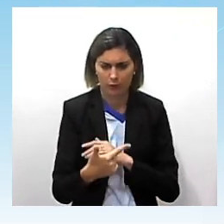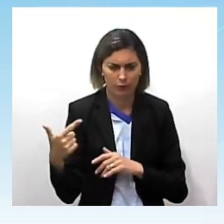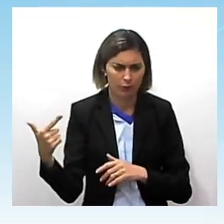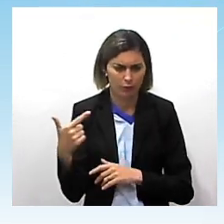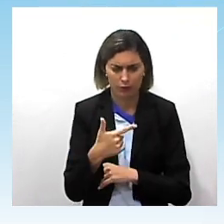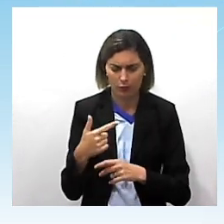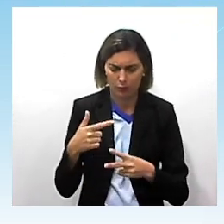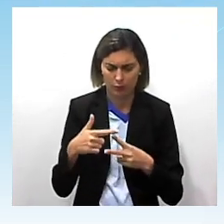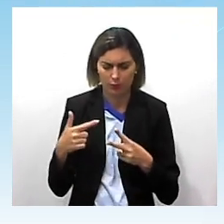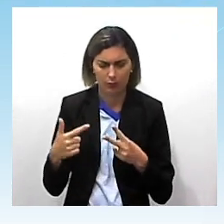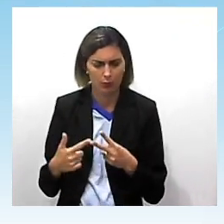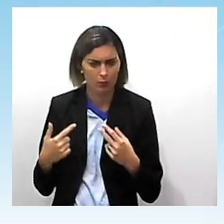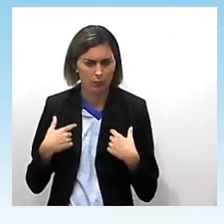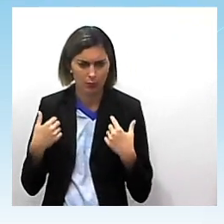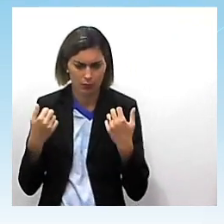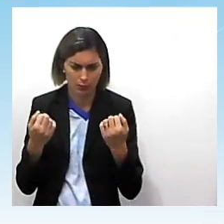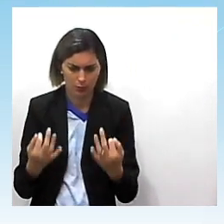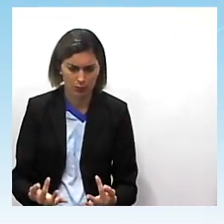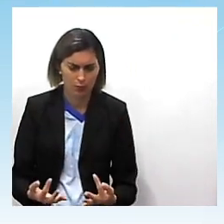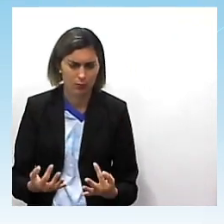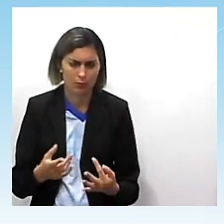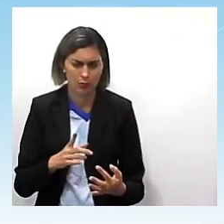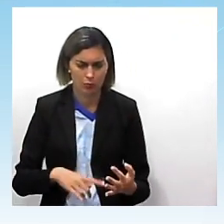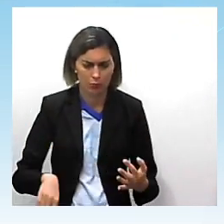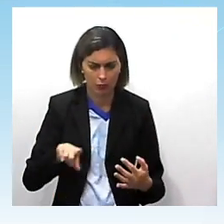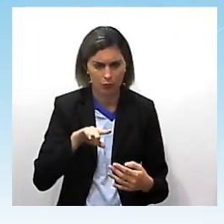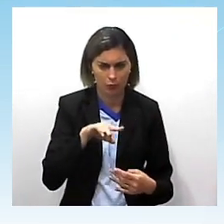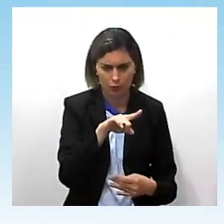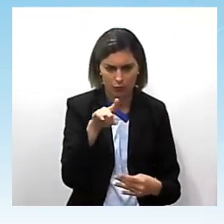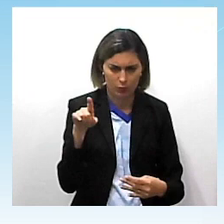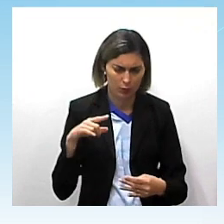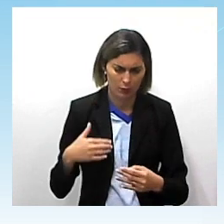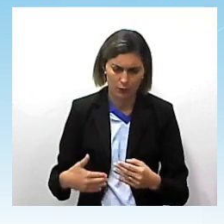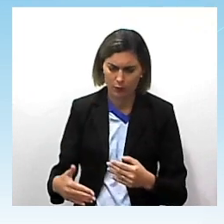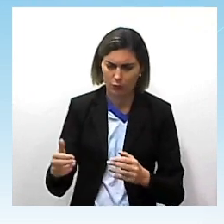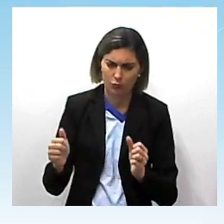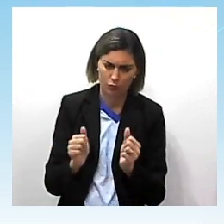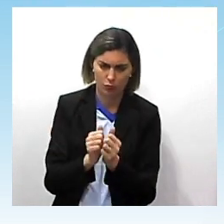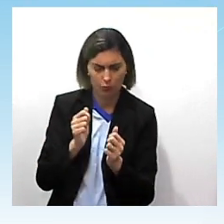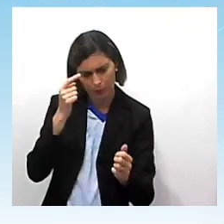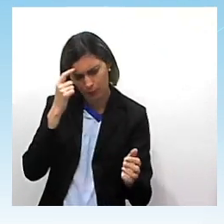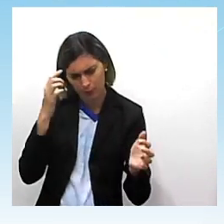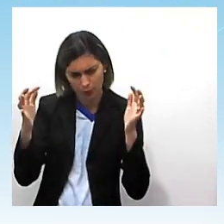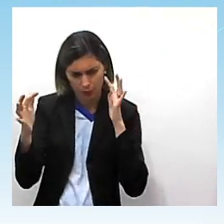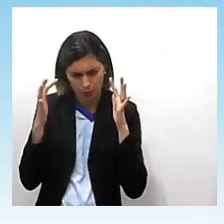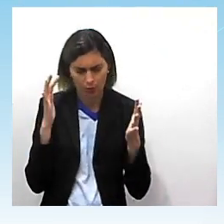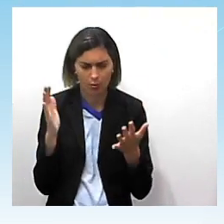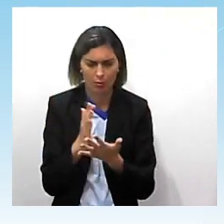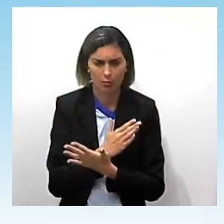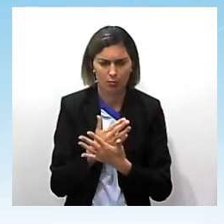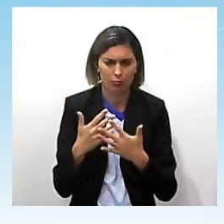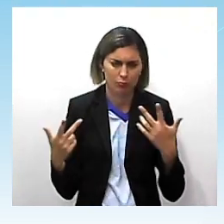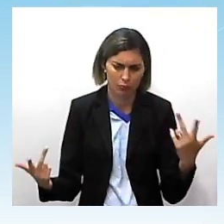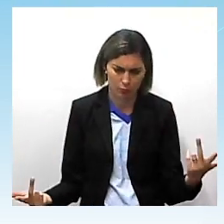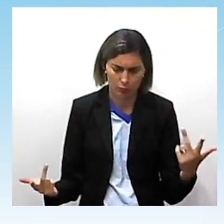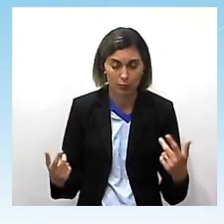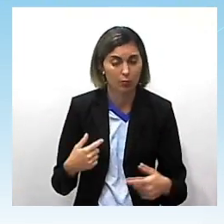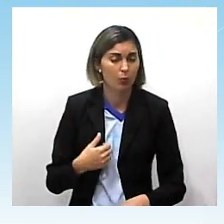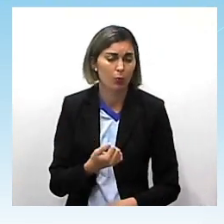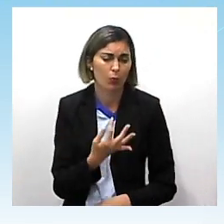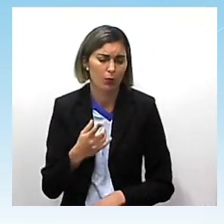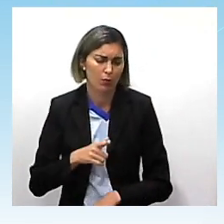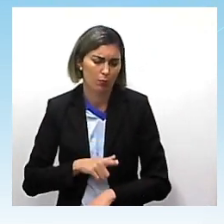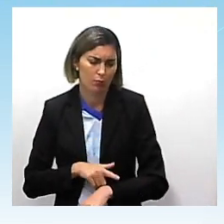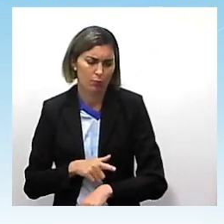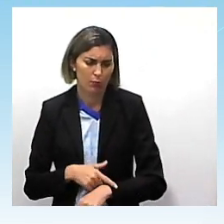dessas duas fórmulas do termo geral e você vai comigo pensar agora em algumas questões, beleza? Quanto